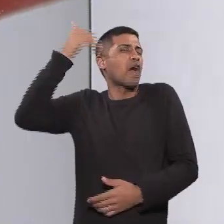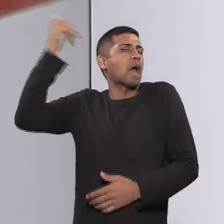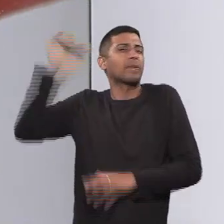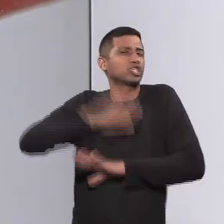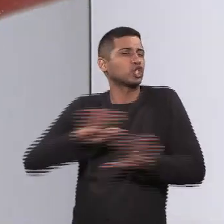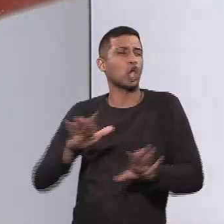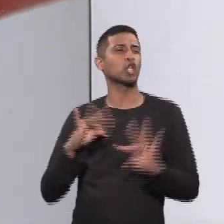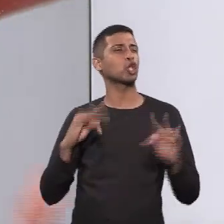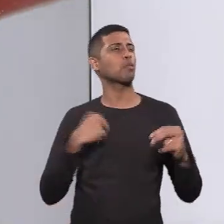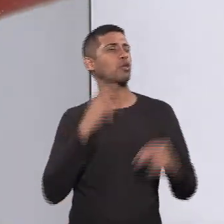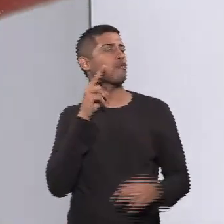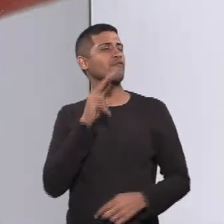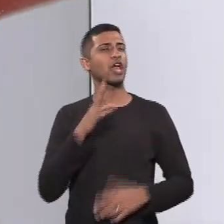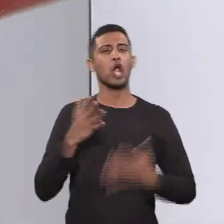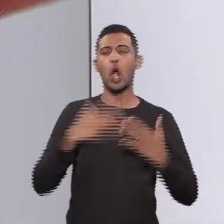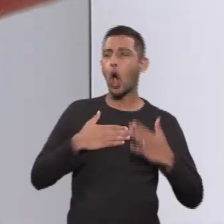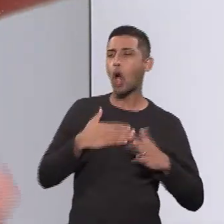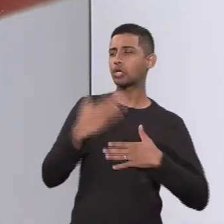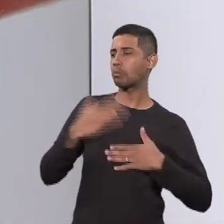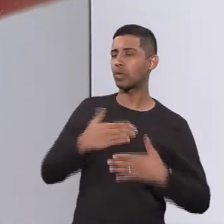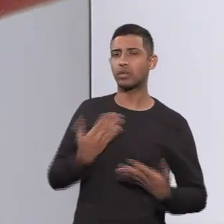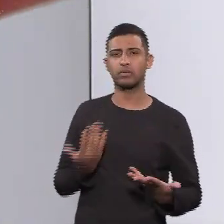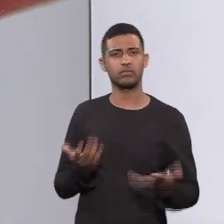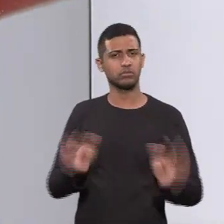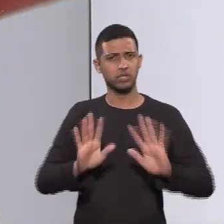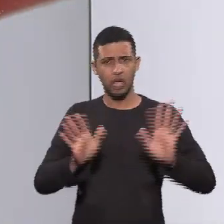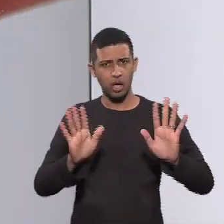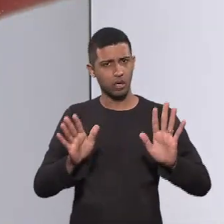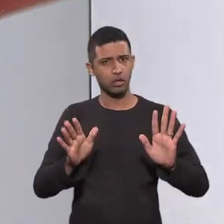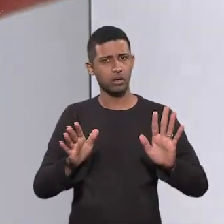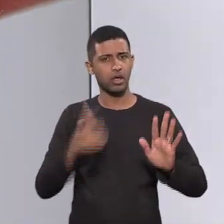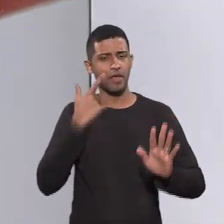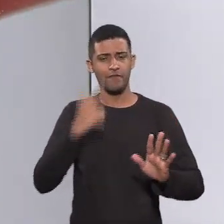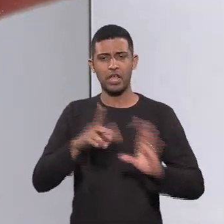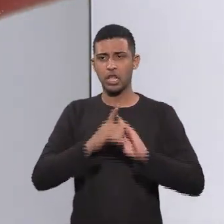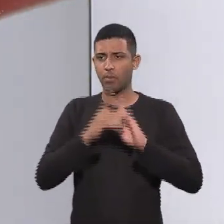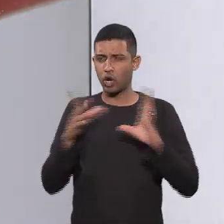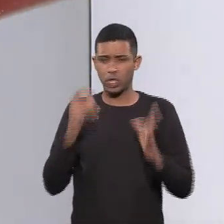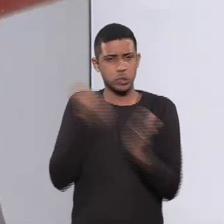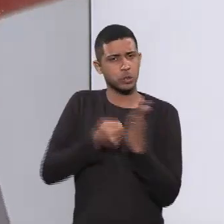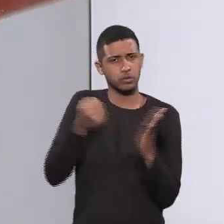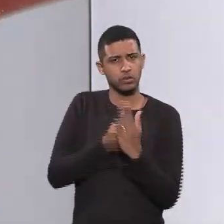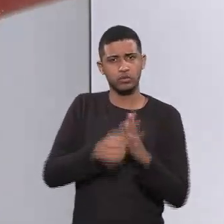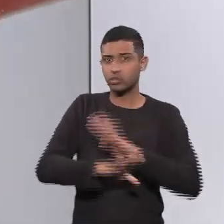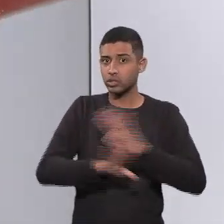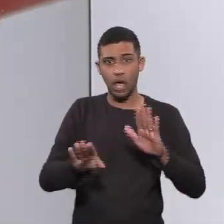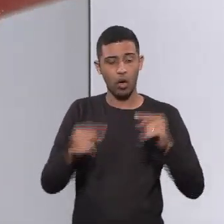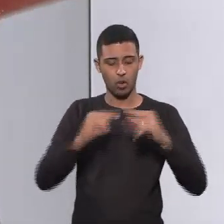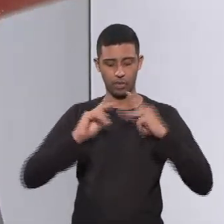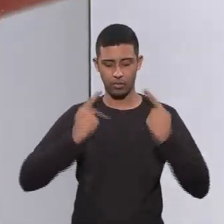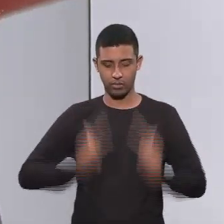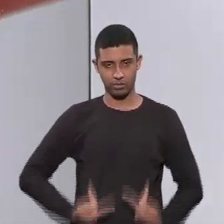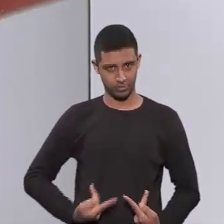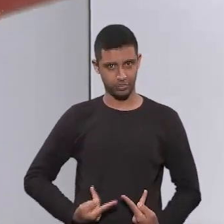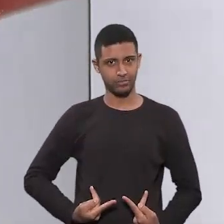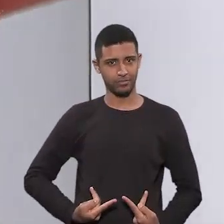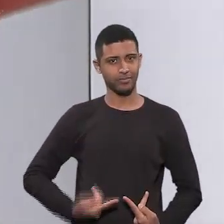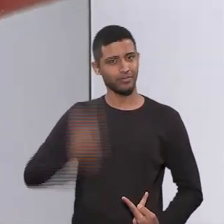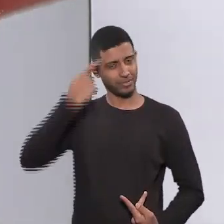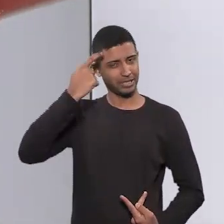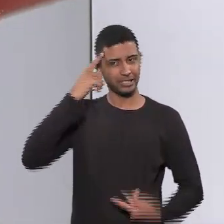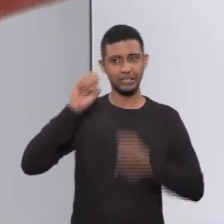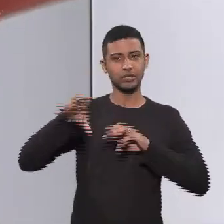inclusive uma educação que é uma educação emancipadora, uma educação democrática, ela não é uma educação impositiva, ela é uma educação humanizadora. A própria ideia de